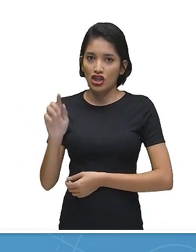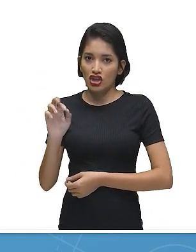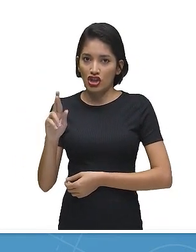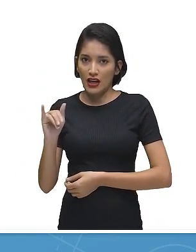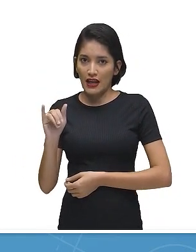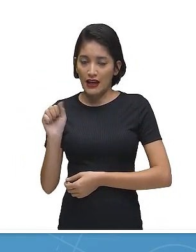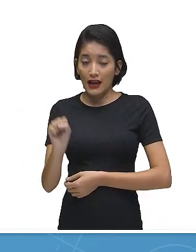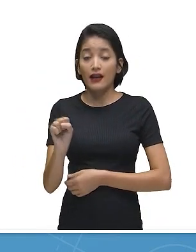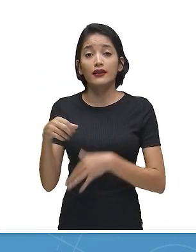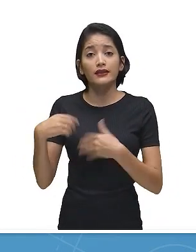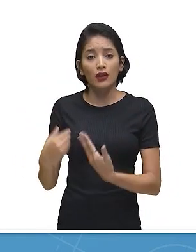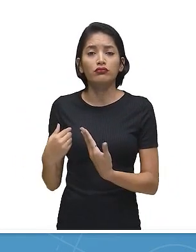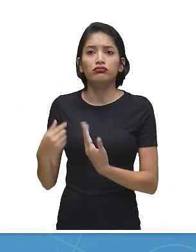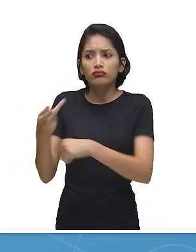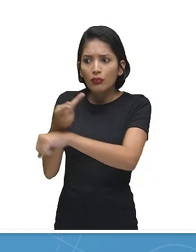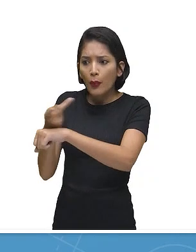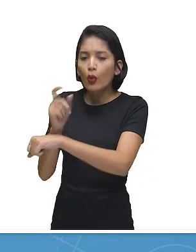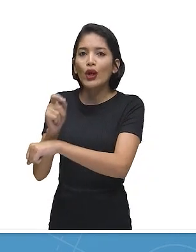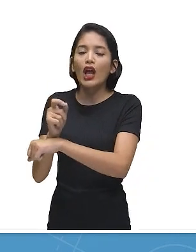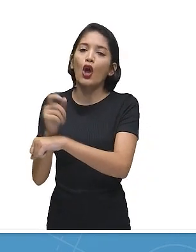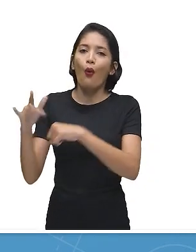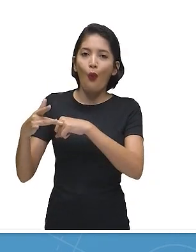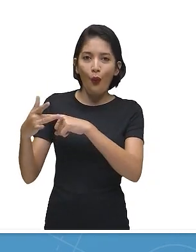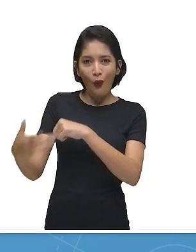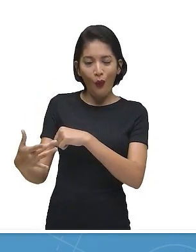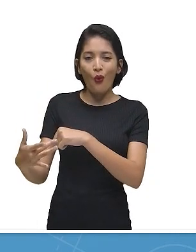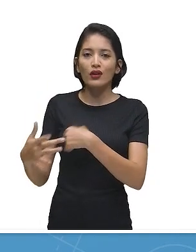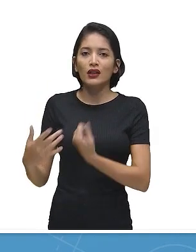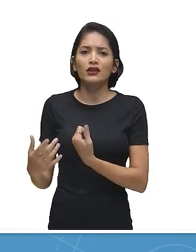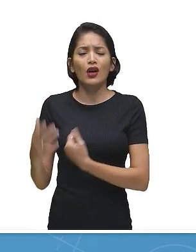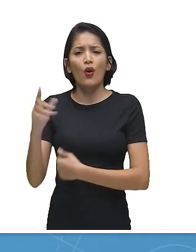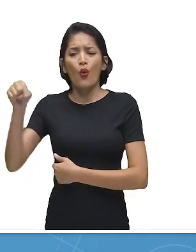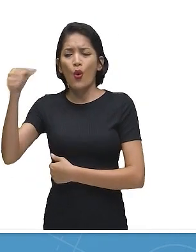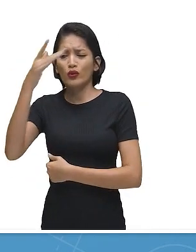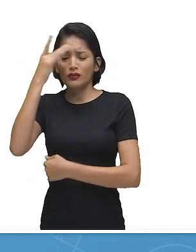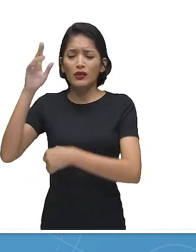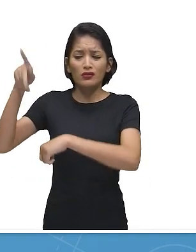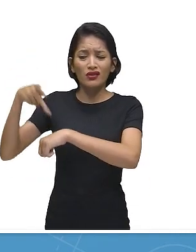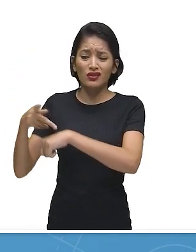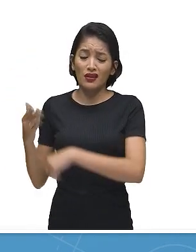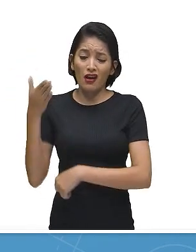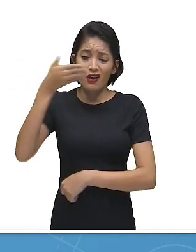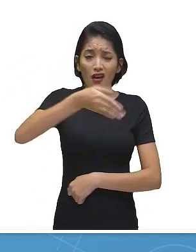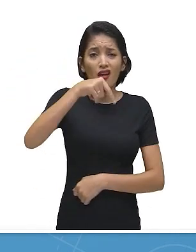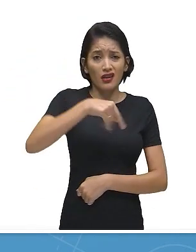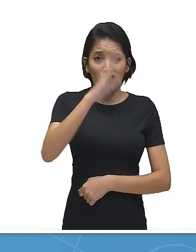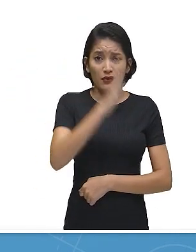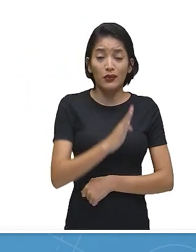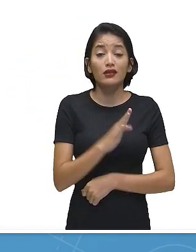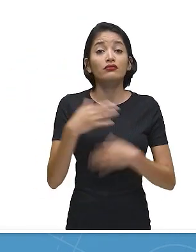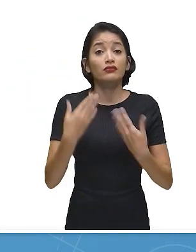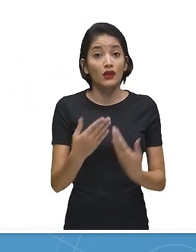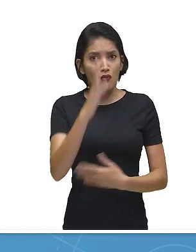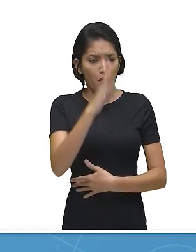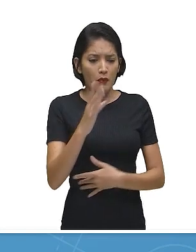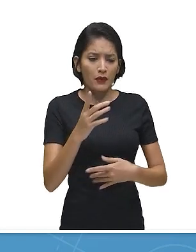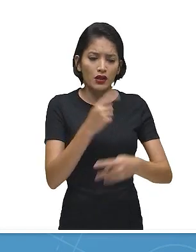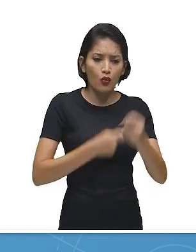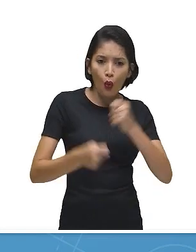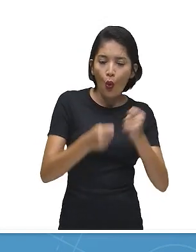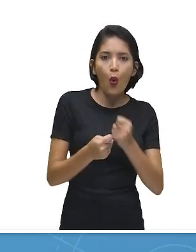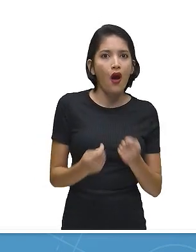Albert Eekhout, que era diferente do Fran Post. Olha só o detalhe aqui. Então, ele pintava os personagens bem